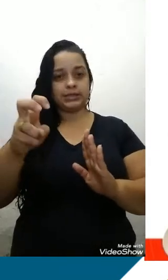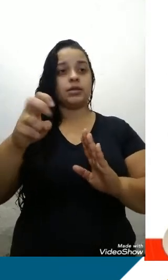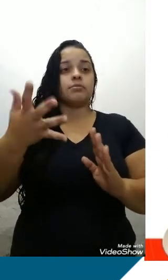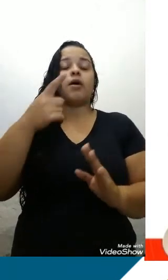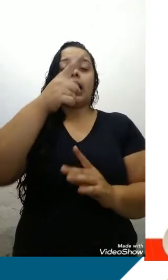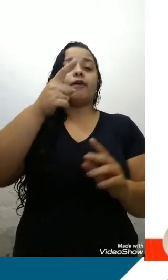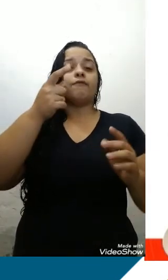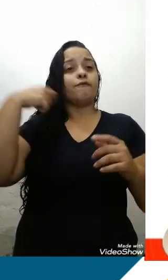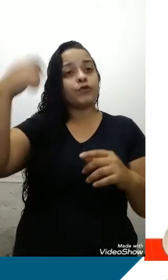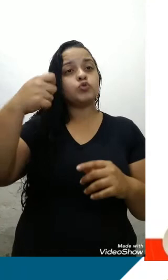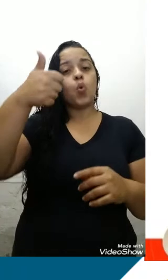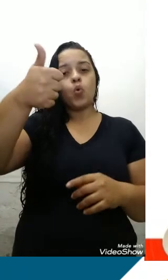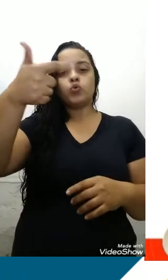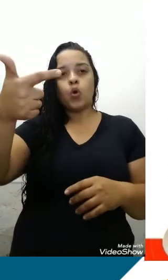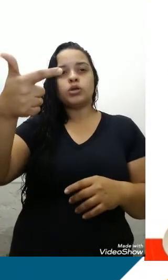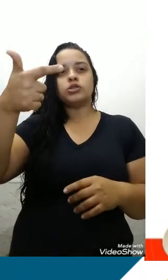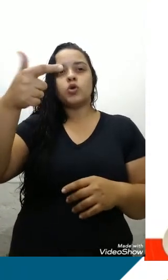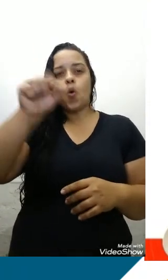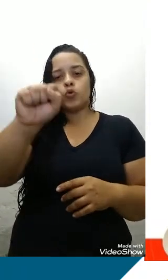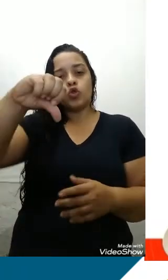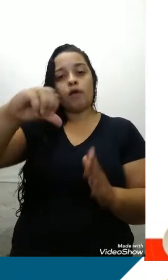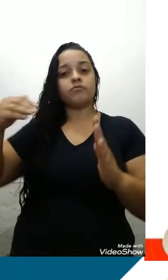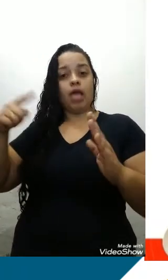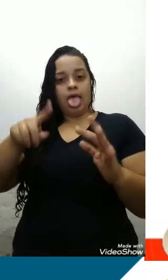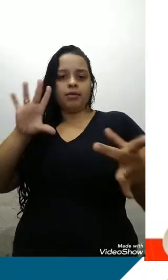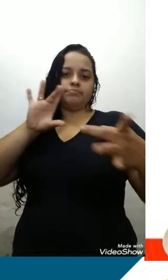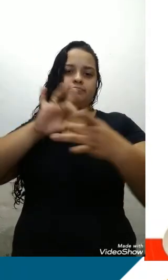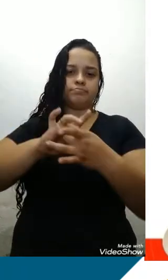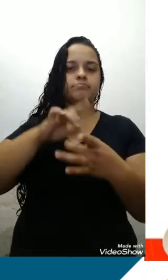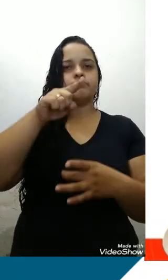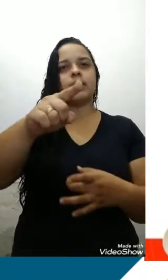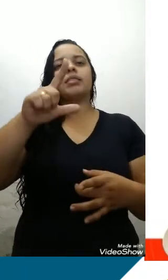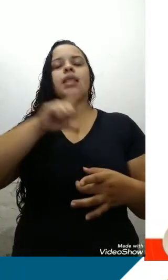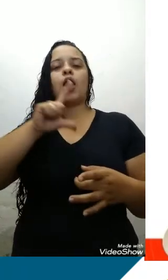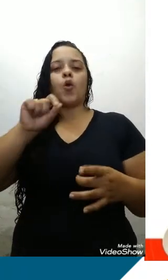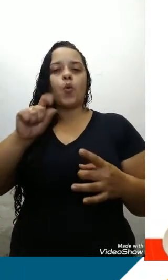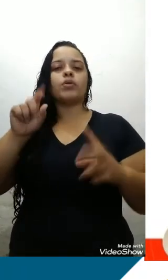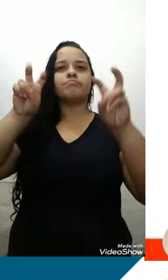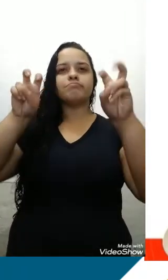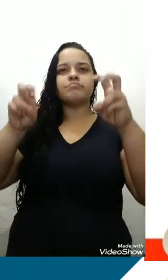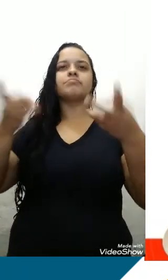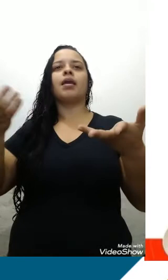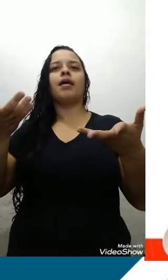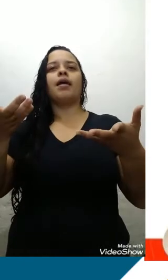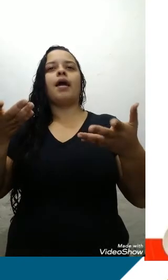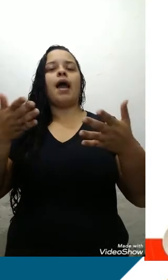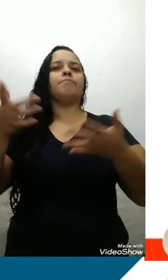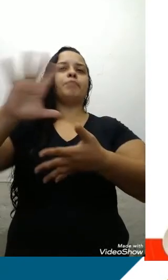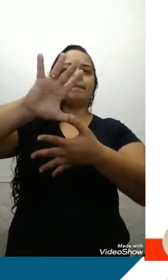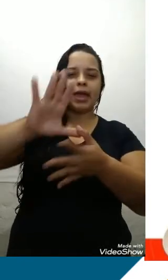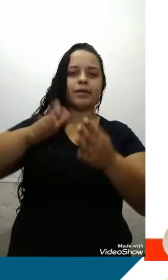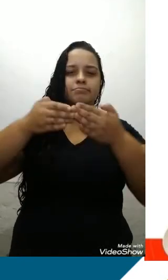9 abordam esse conteúdo. Lá então você viu as Américas antes da expansão marítima, as estruturas complexas e diversificadas que